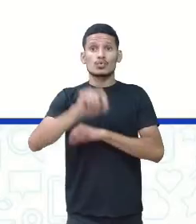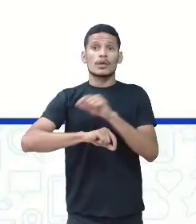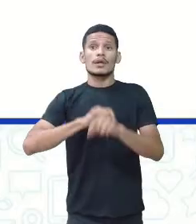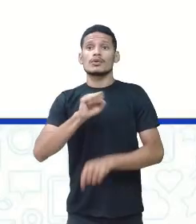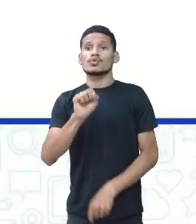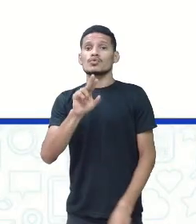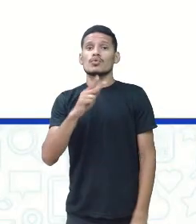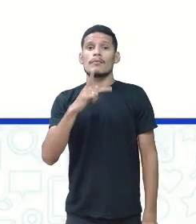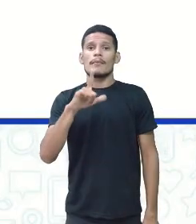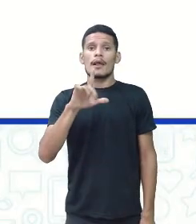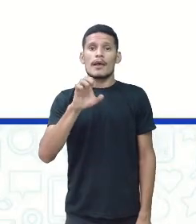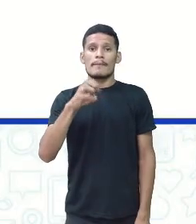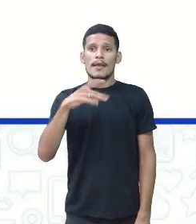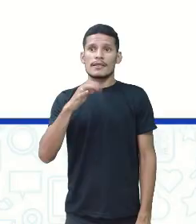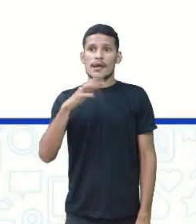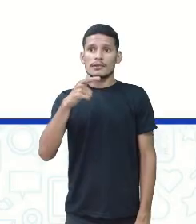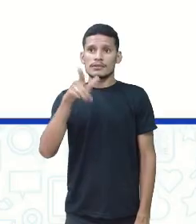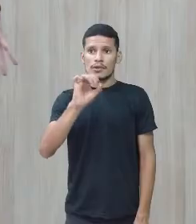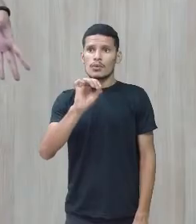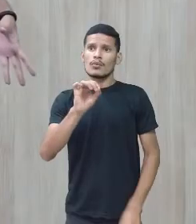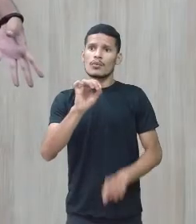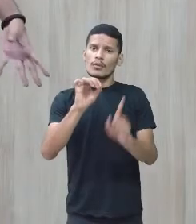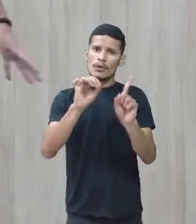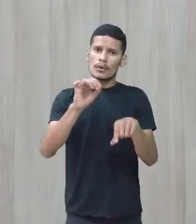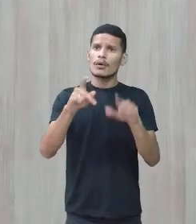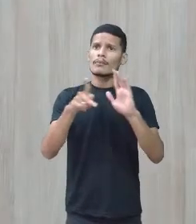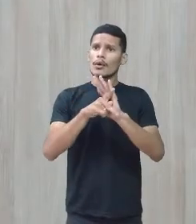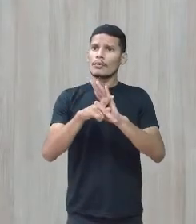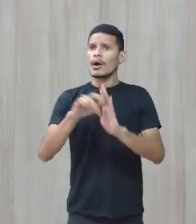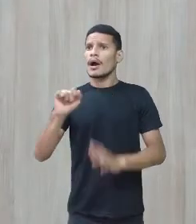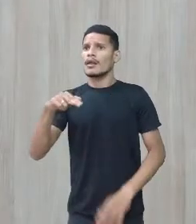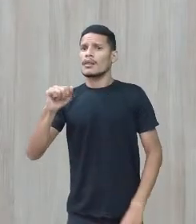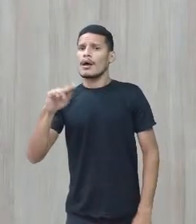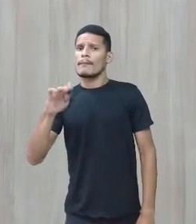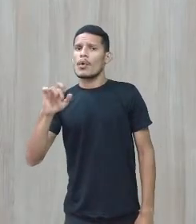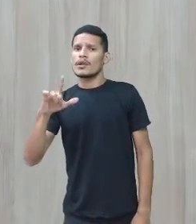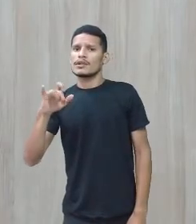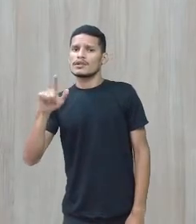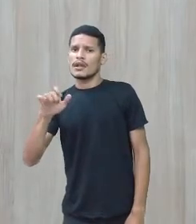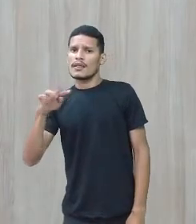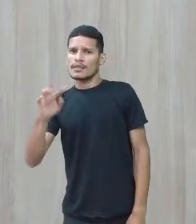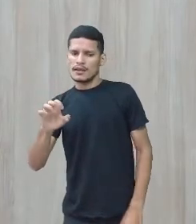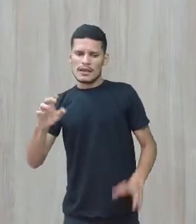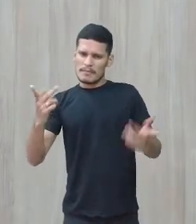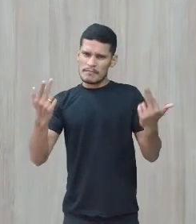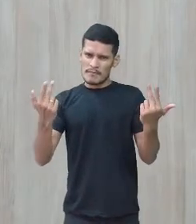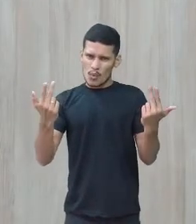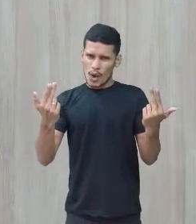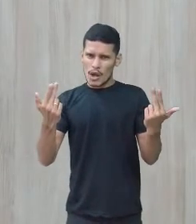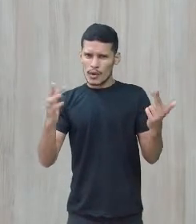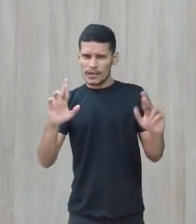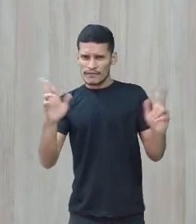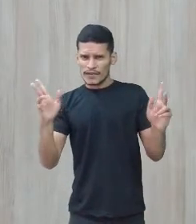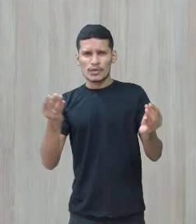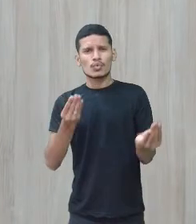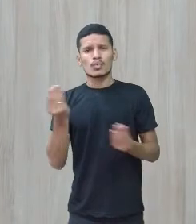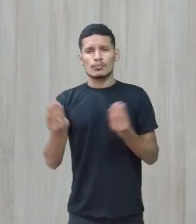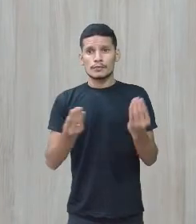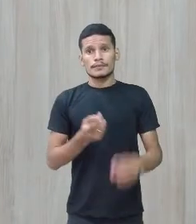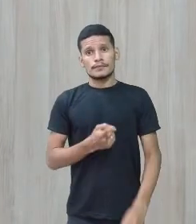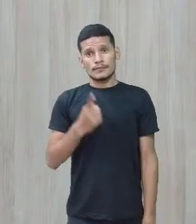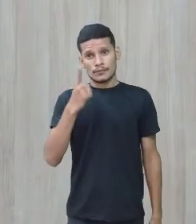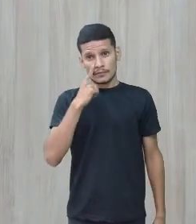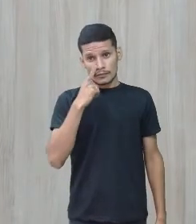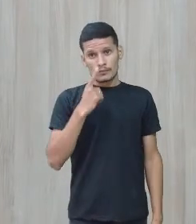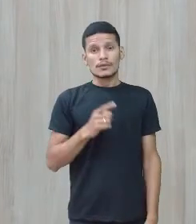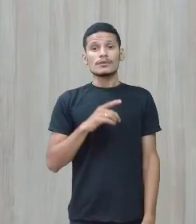suplementação. Então, e aí? Suplementação e anabolizante, é a mesma coisa, não é? Diferente? Então veja, quando